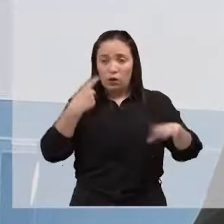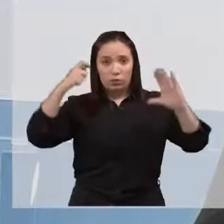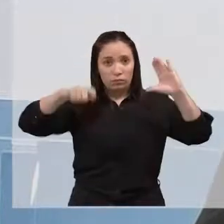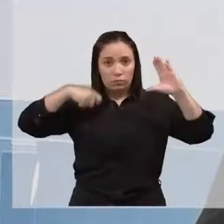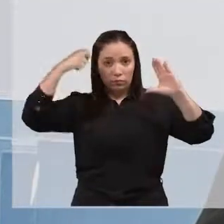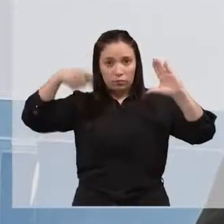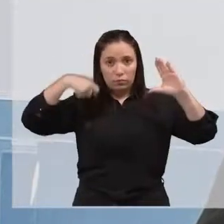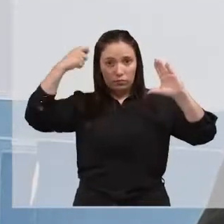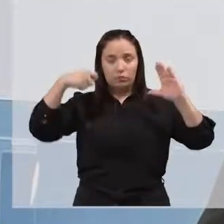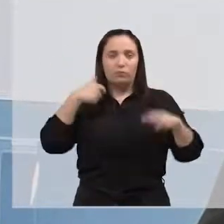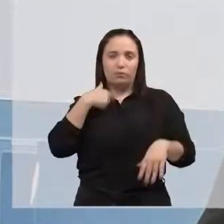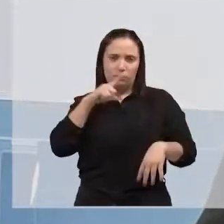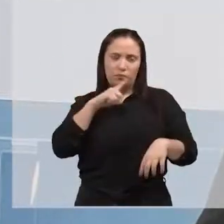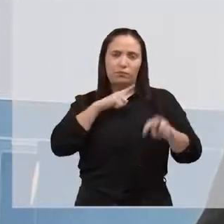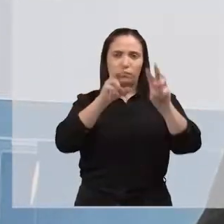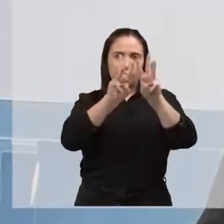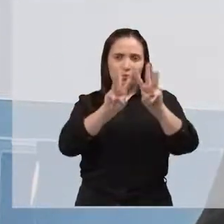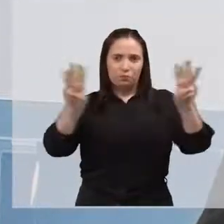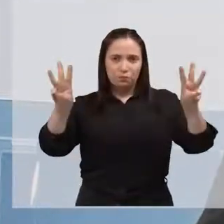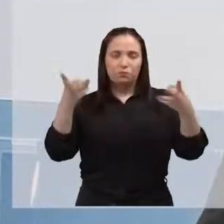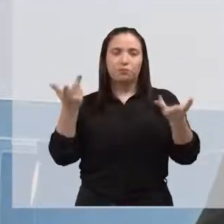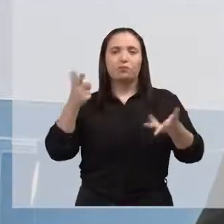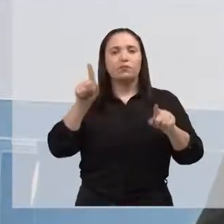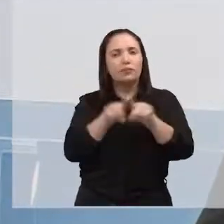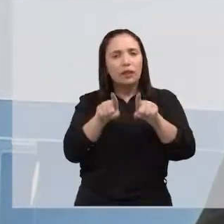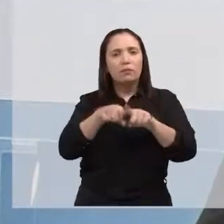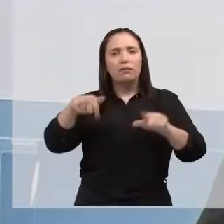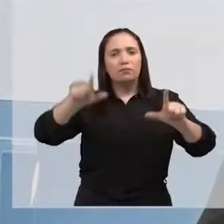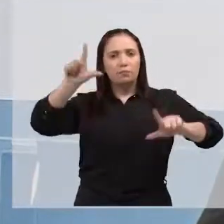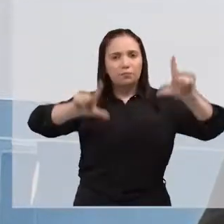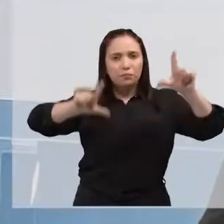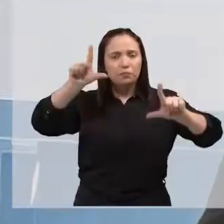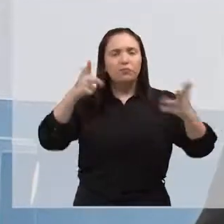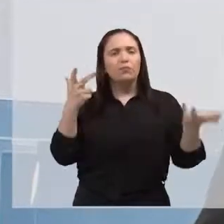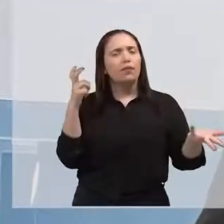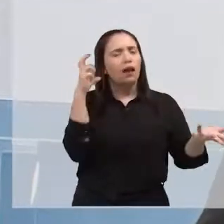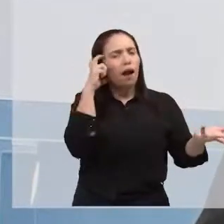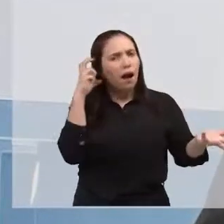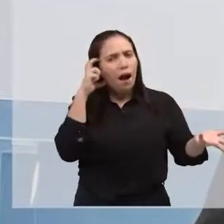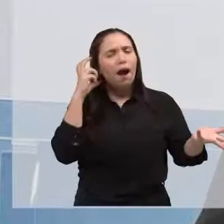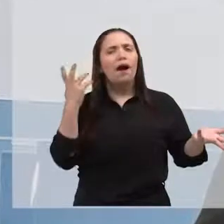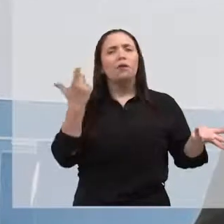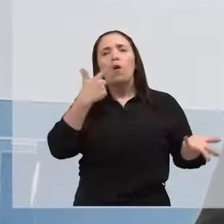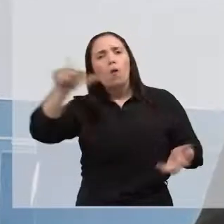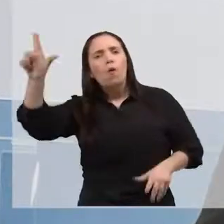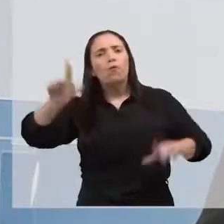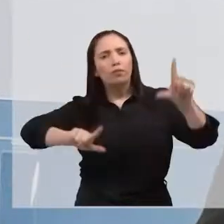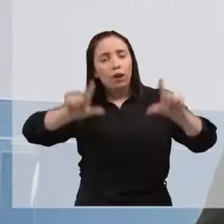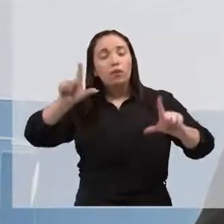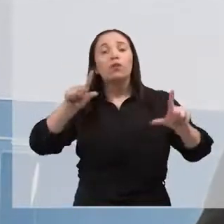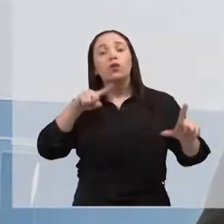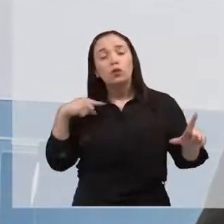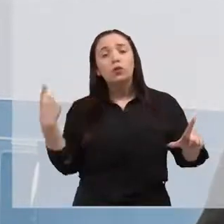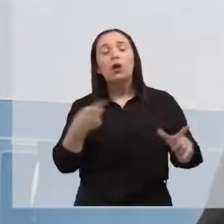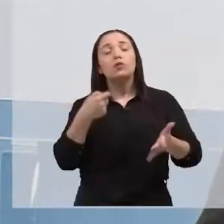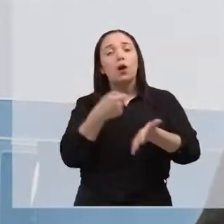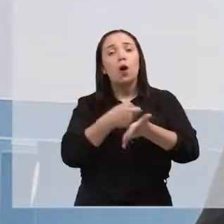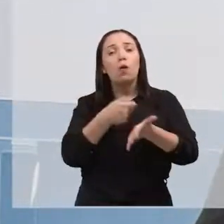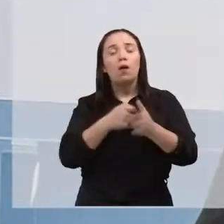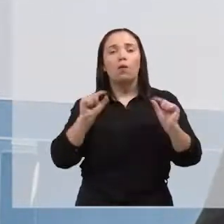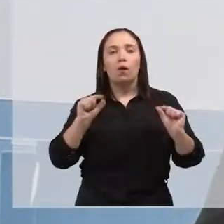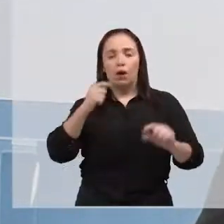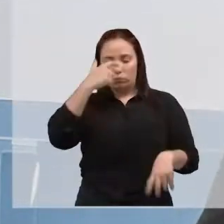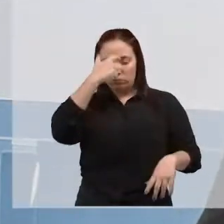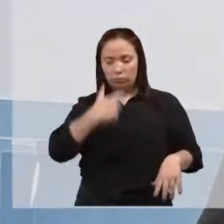né? Eu que tenho um blog, eu que faço aqui o programa Pela Ordem, e faço um programa de rádio, faço outro programa de televisão, nós precisamos e devemos ter uma